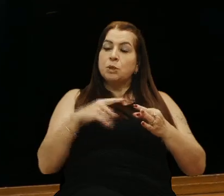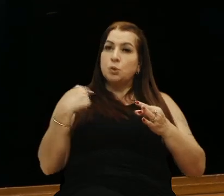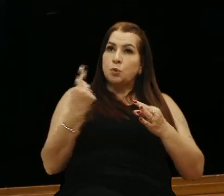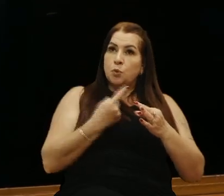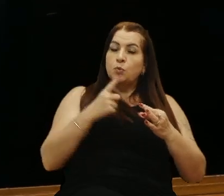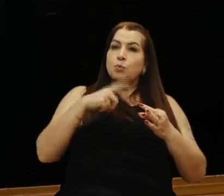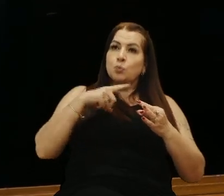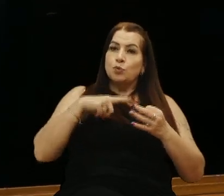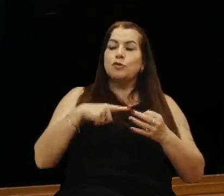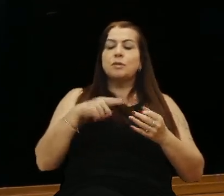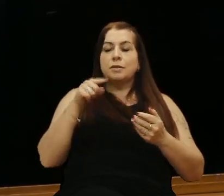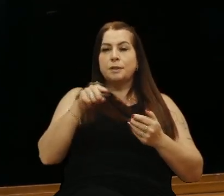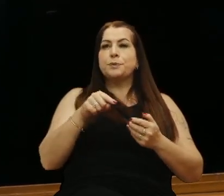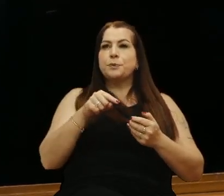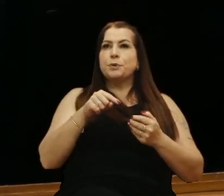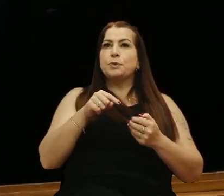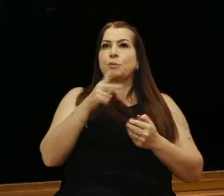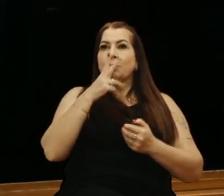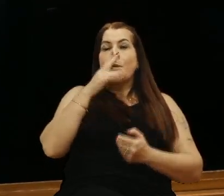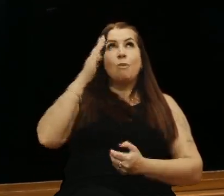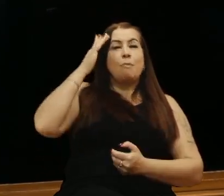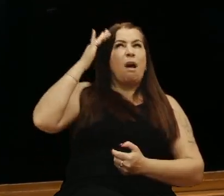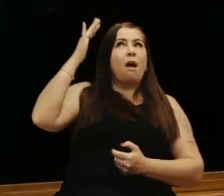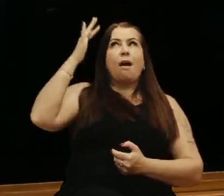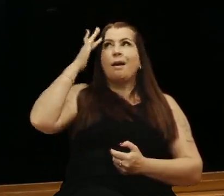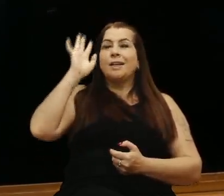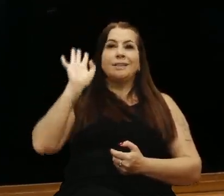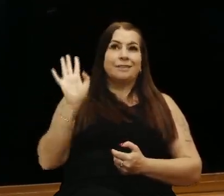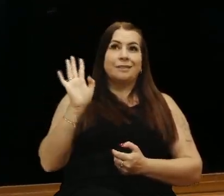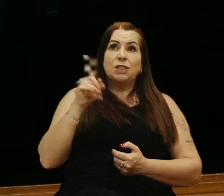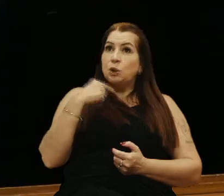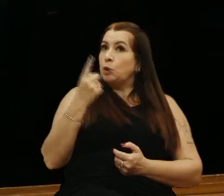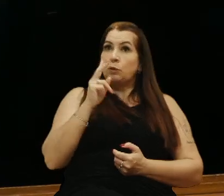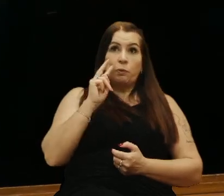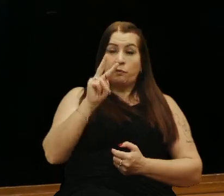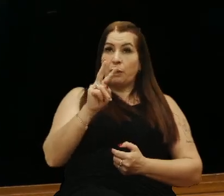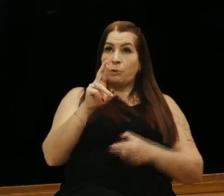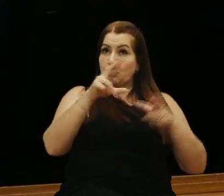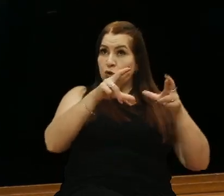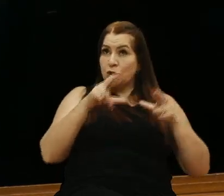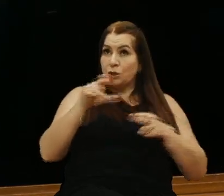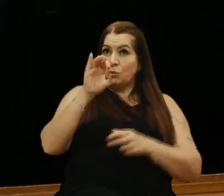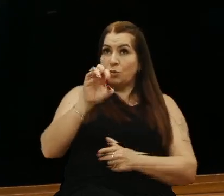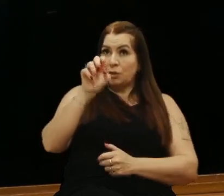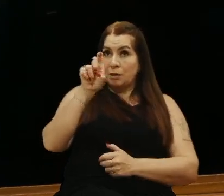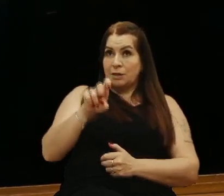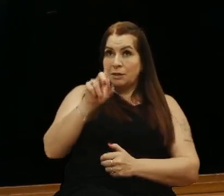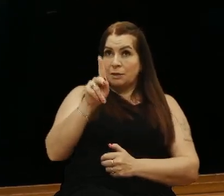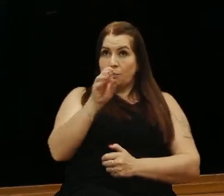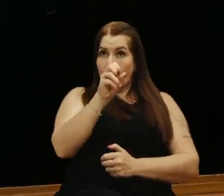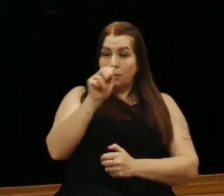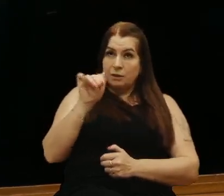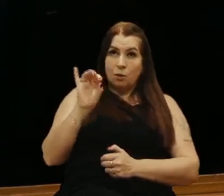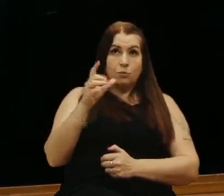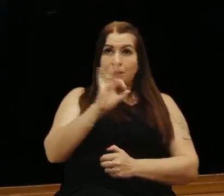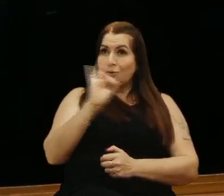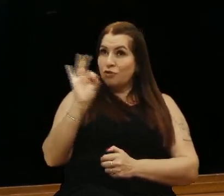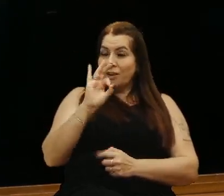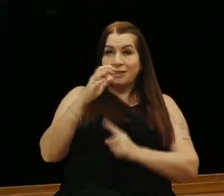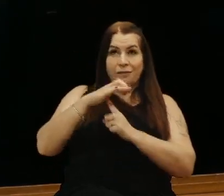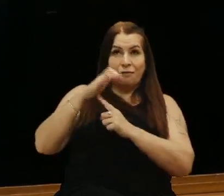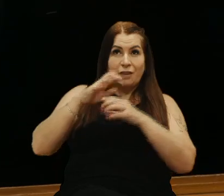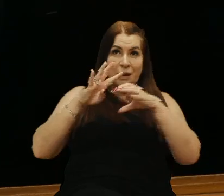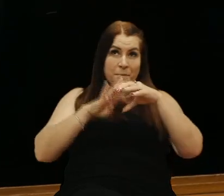nós teríamos tido isso como delírio, vereador Zé D'Ambrosio. E hoje nós não vemos a região de exposição sem a Feira da